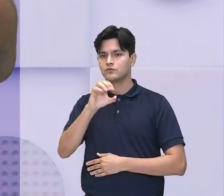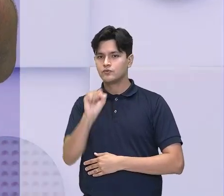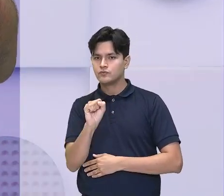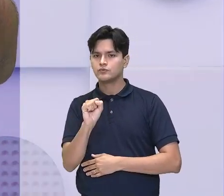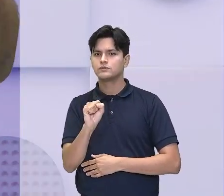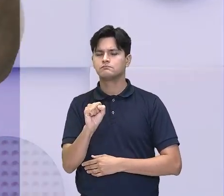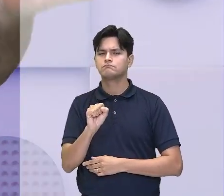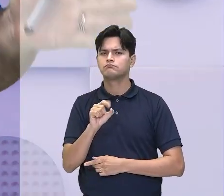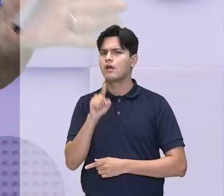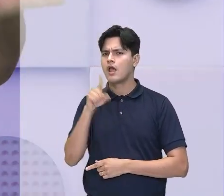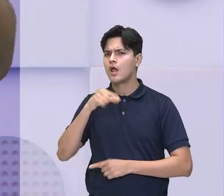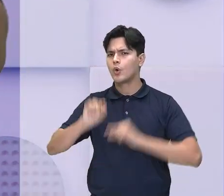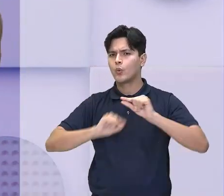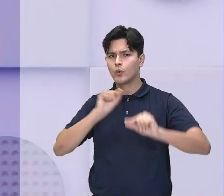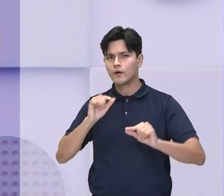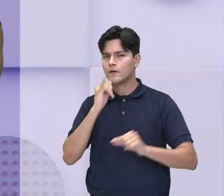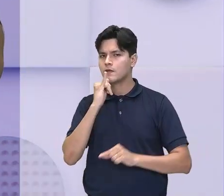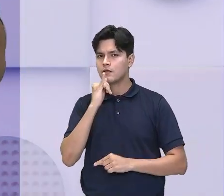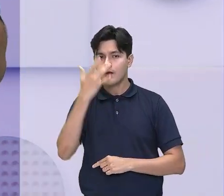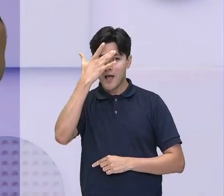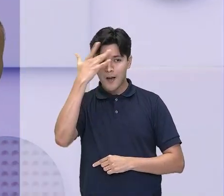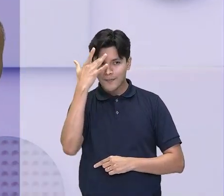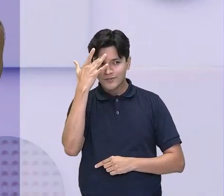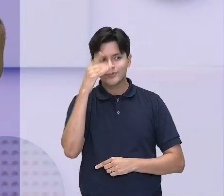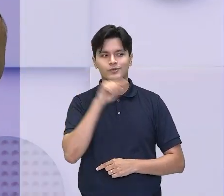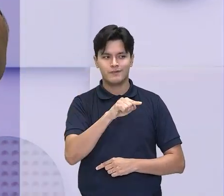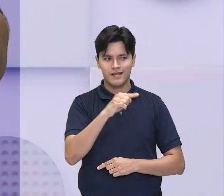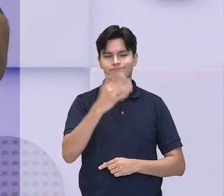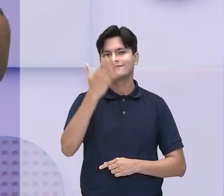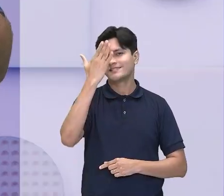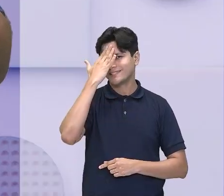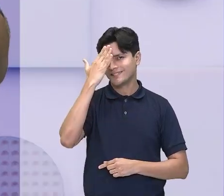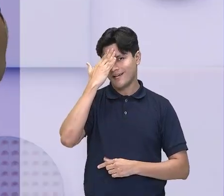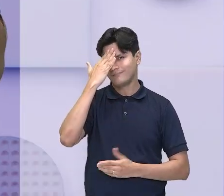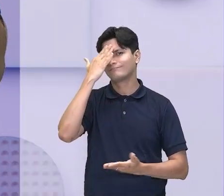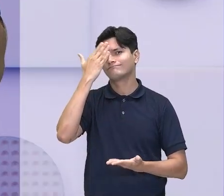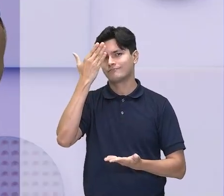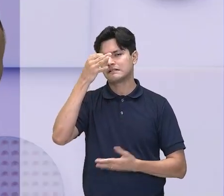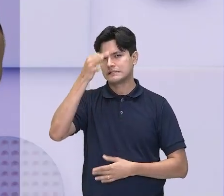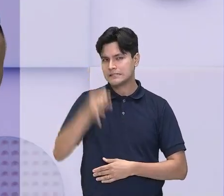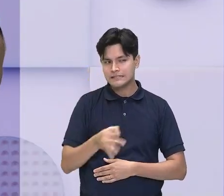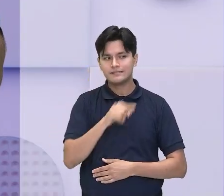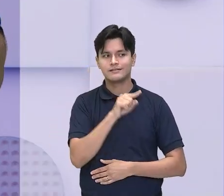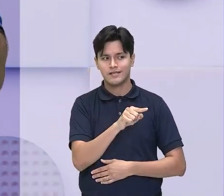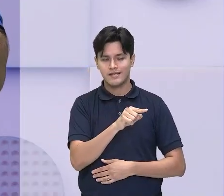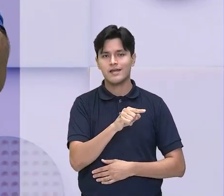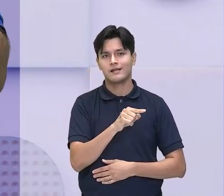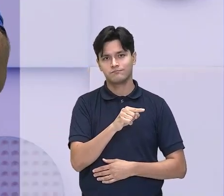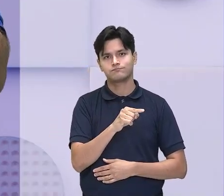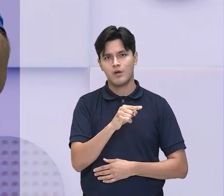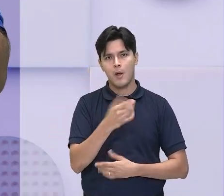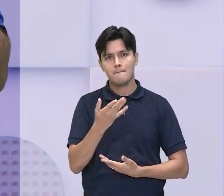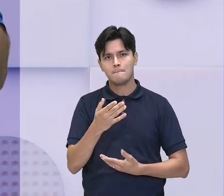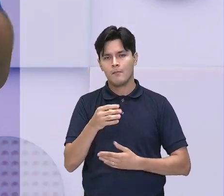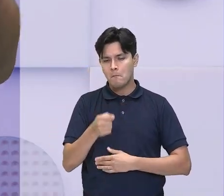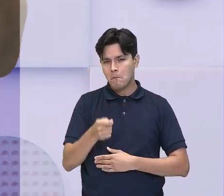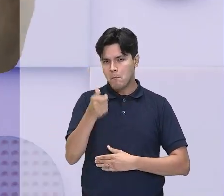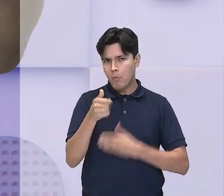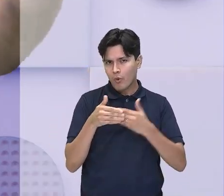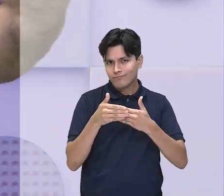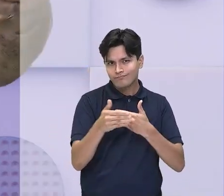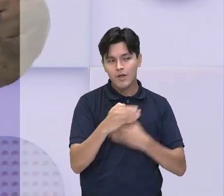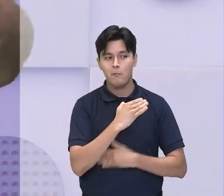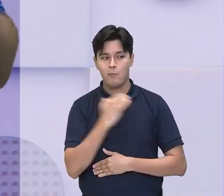que tratamento nenhum vai servir, mas que através do cuidado espiritual